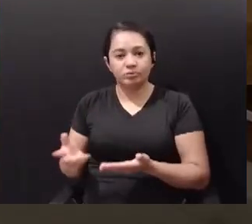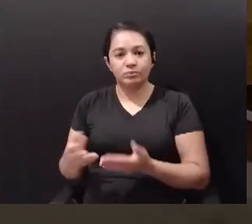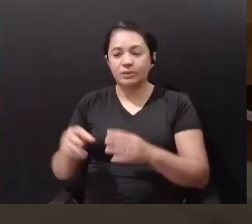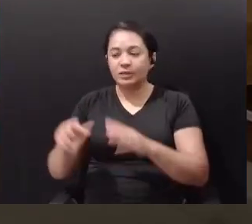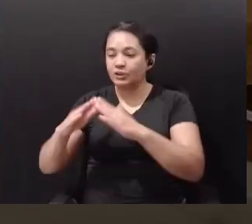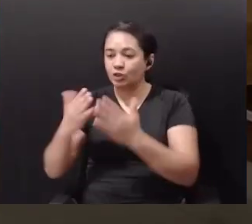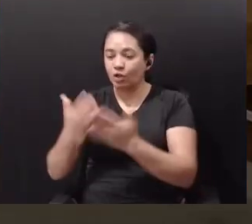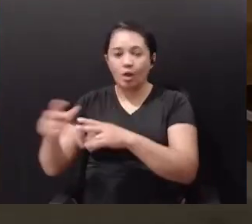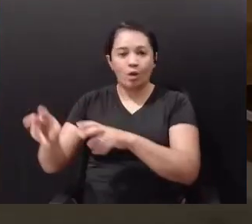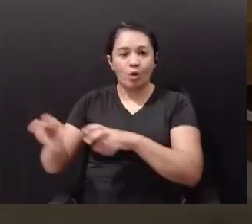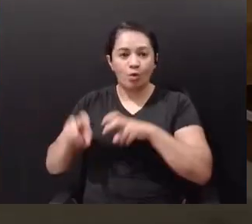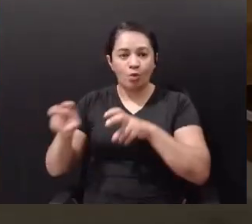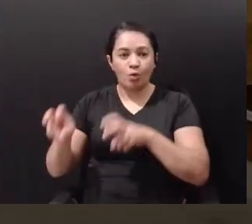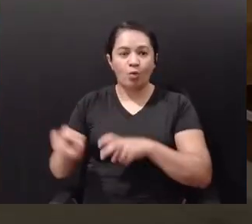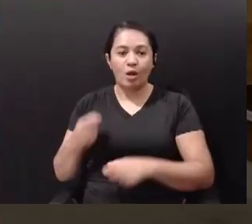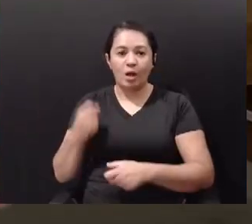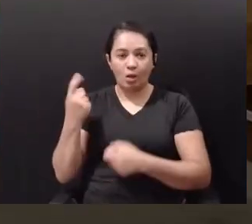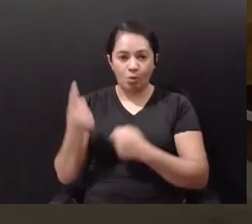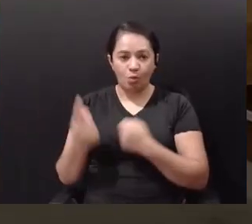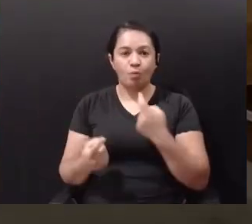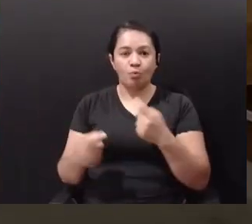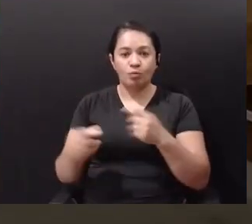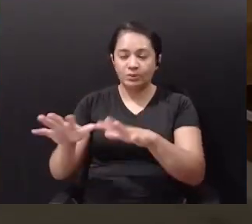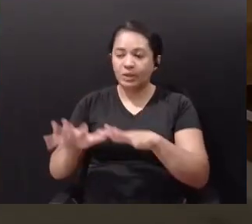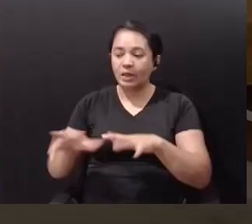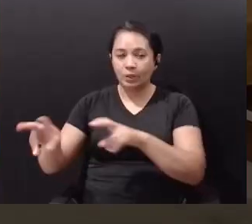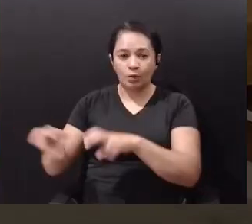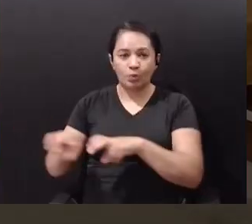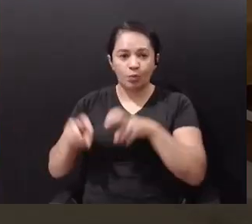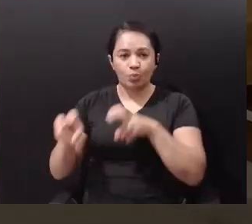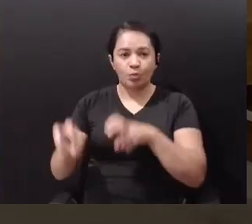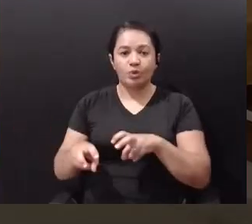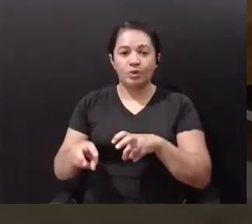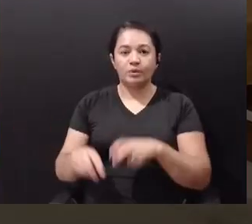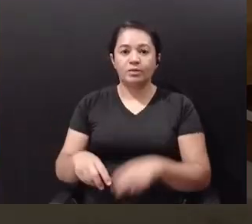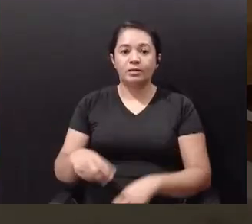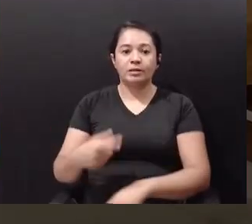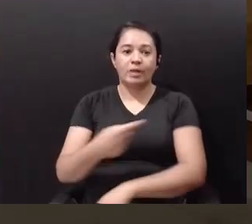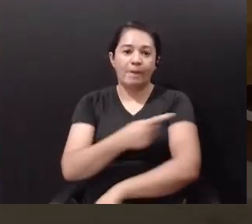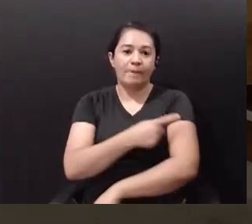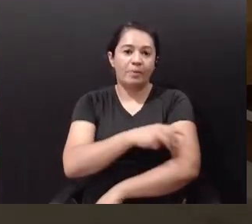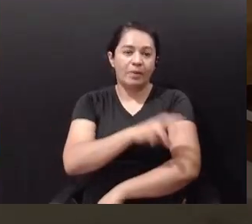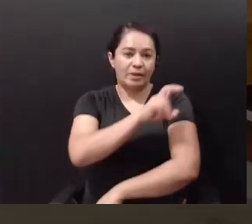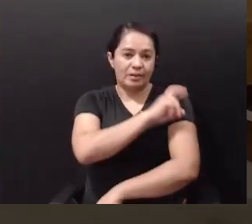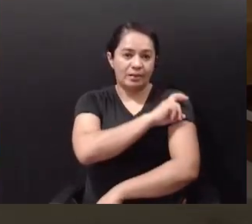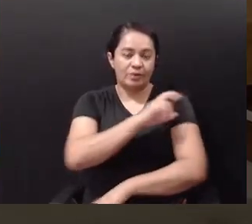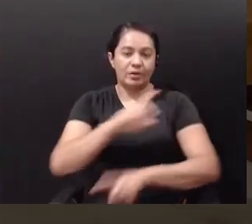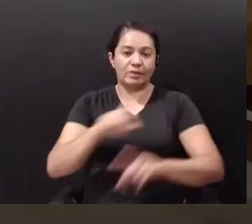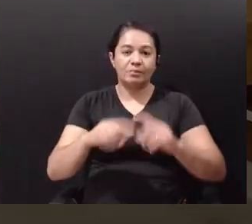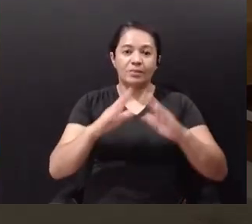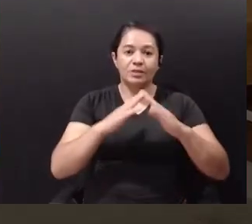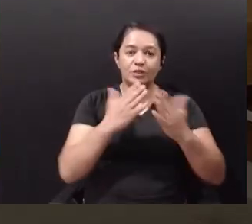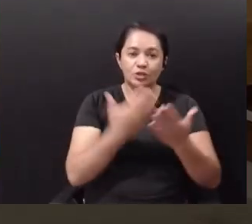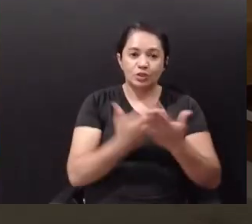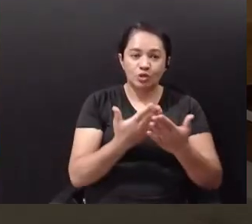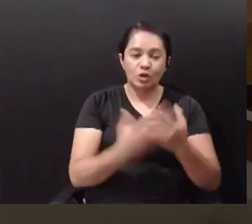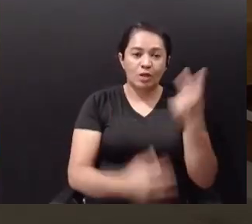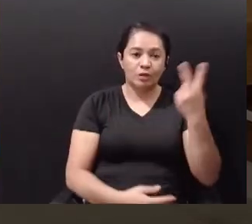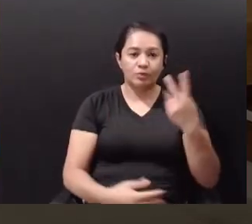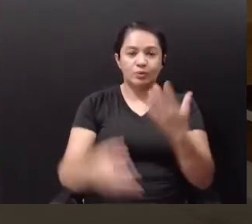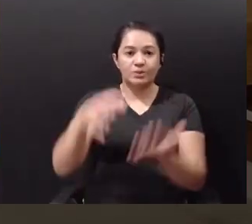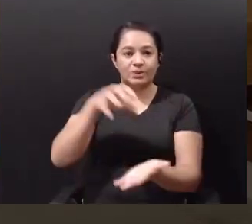algumas escolas na zona rural, primárias na zona rural, e essas 2 escolas na sede. A Câmara